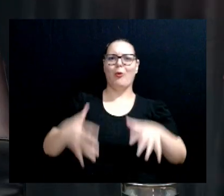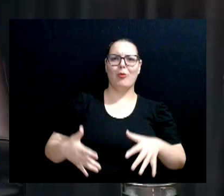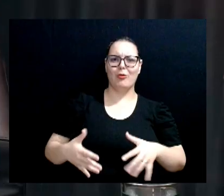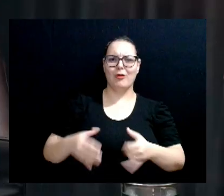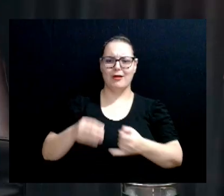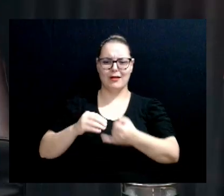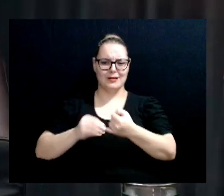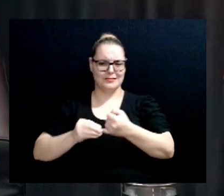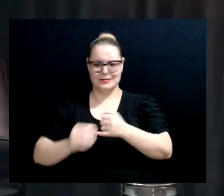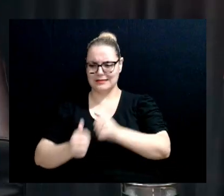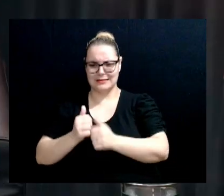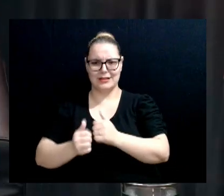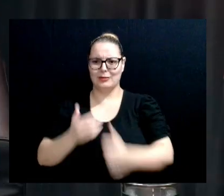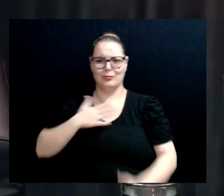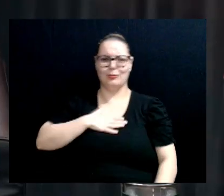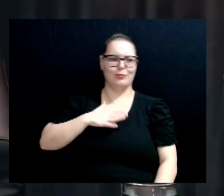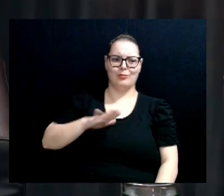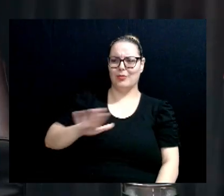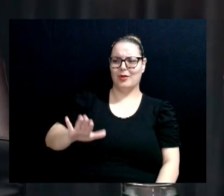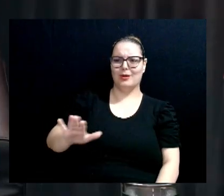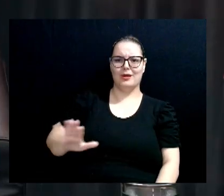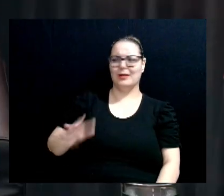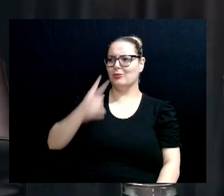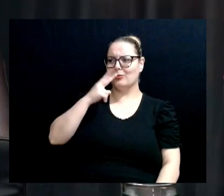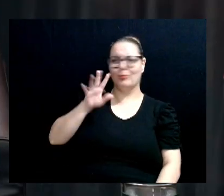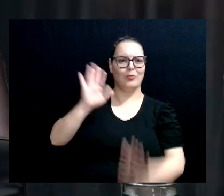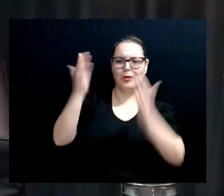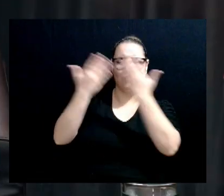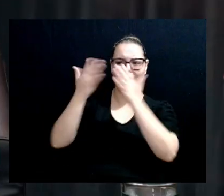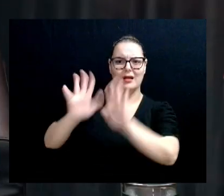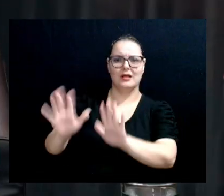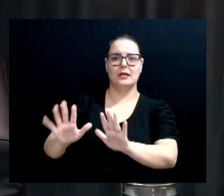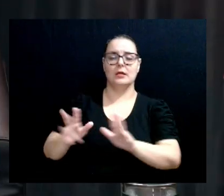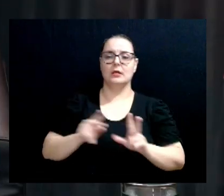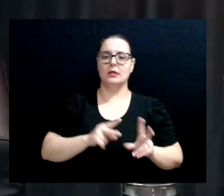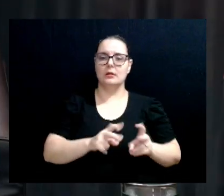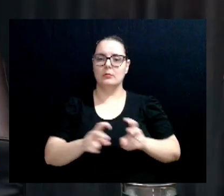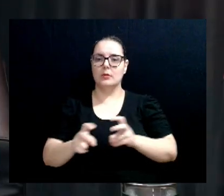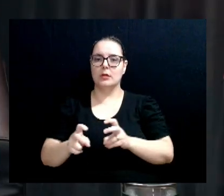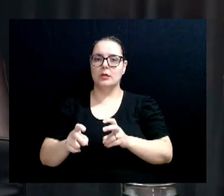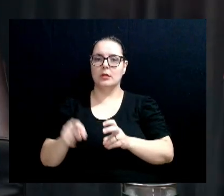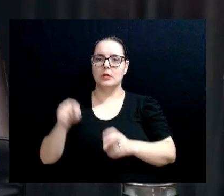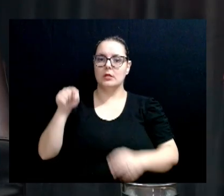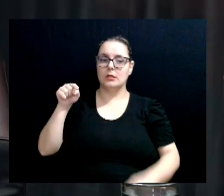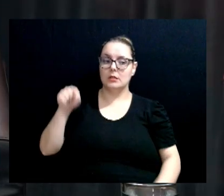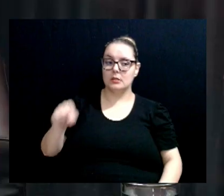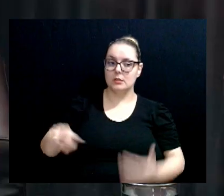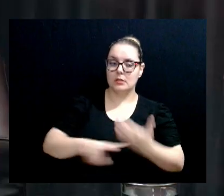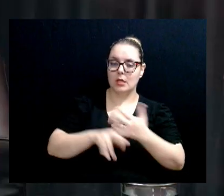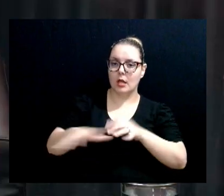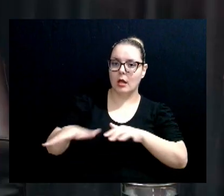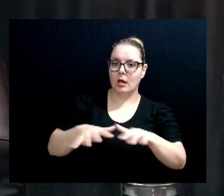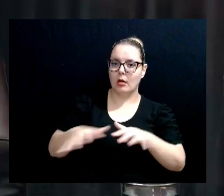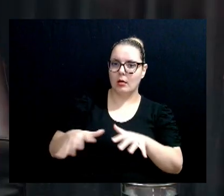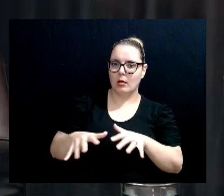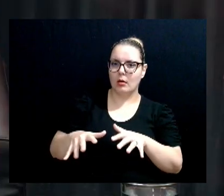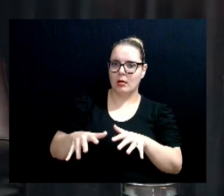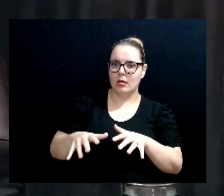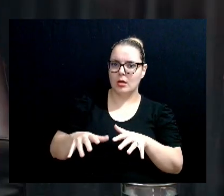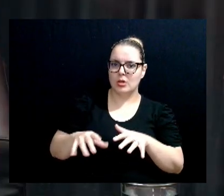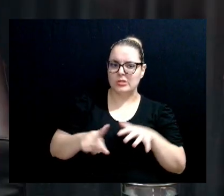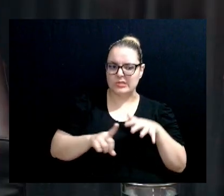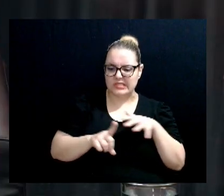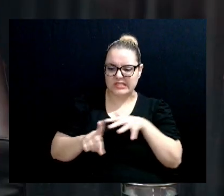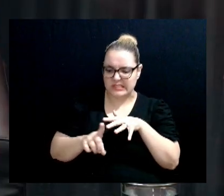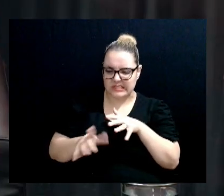nem ver. Sim. Então, aí começar a perceber que isso vira um movimento persecutório, de perseguição, né? Então, tudo